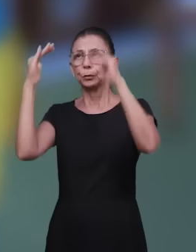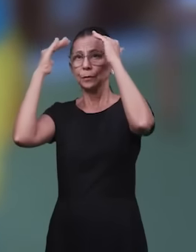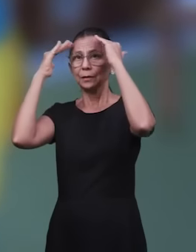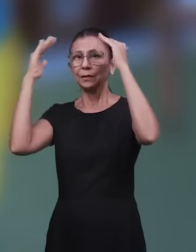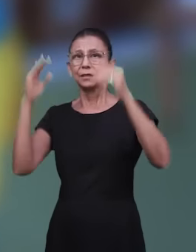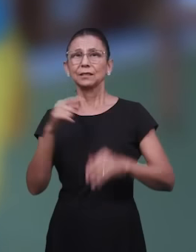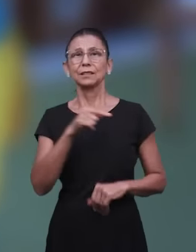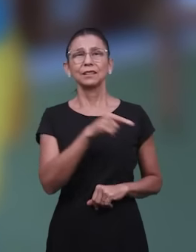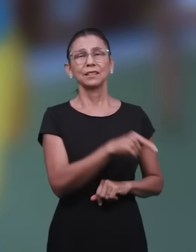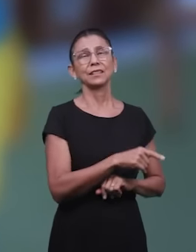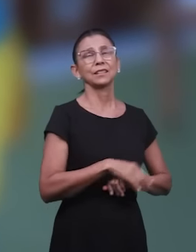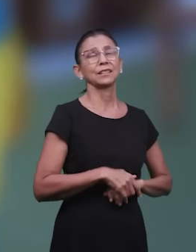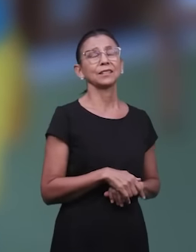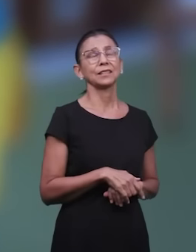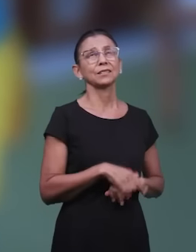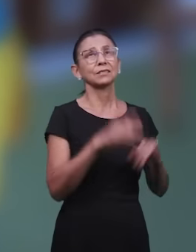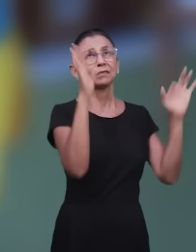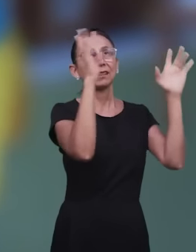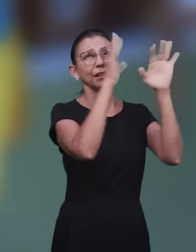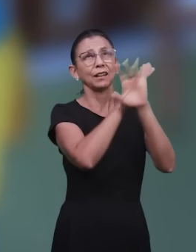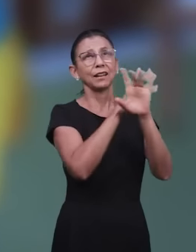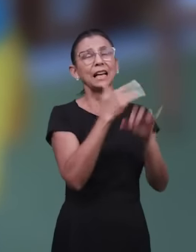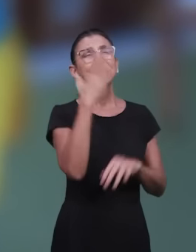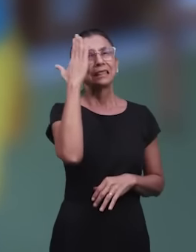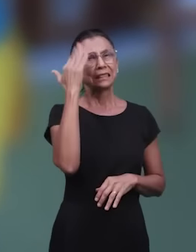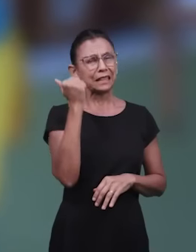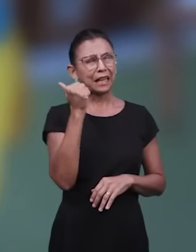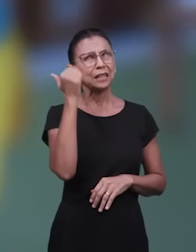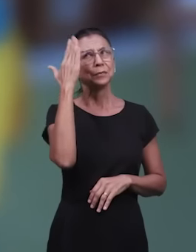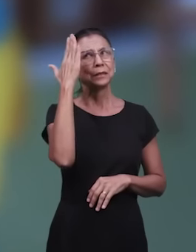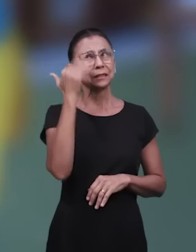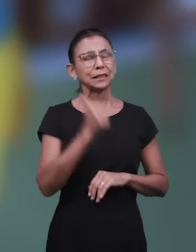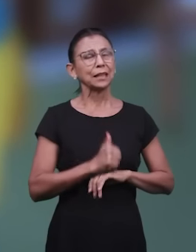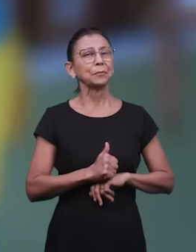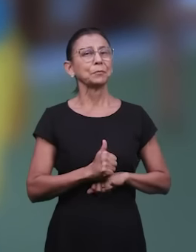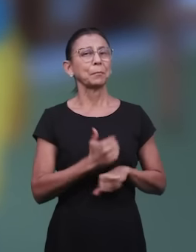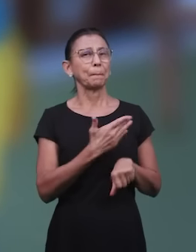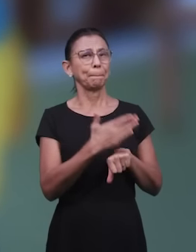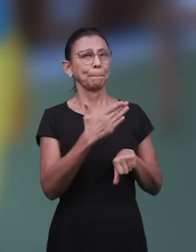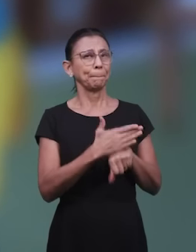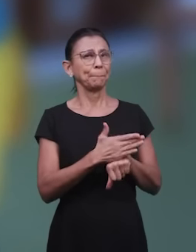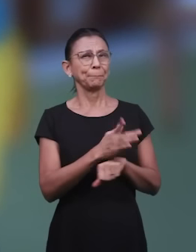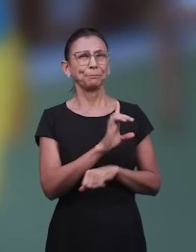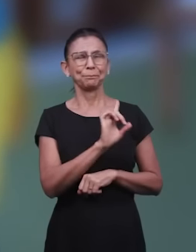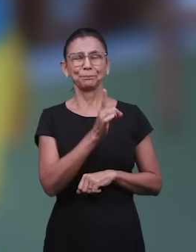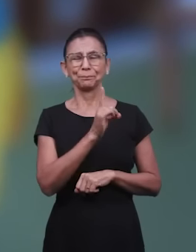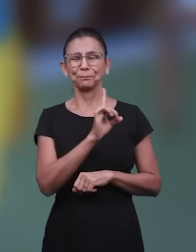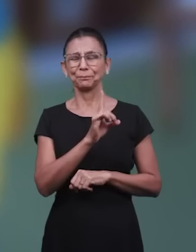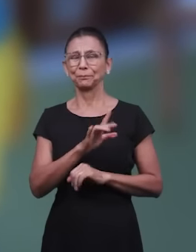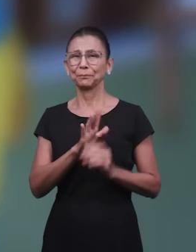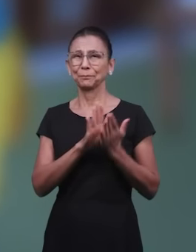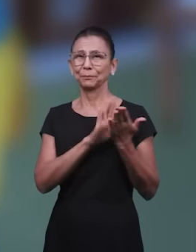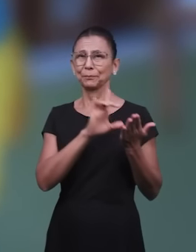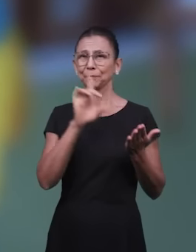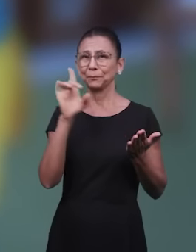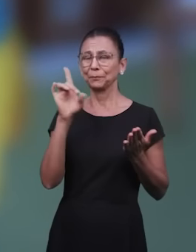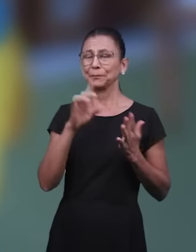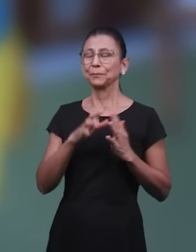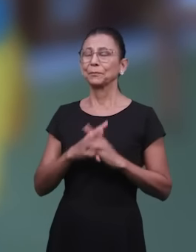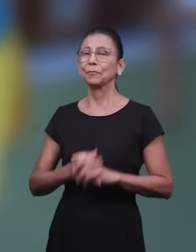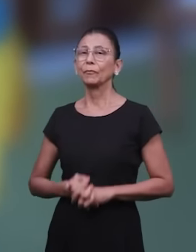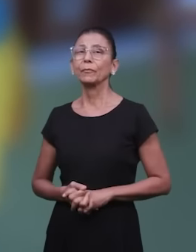o imprudente? O imprudente até ouve, mas não obedece, não pratica a palavra do